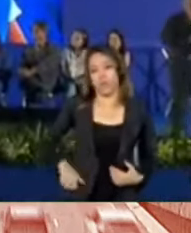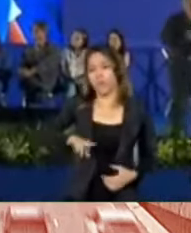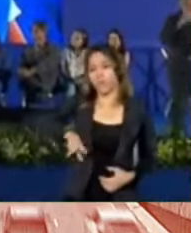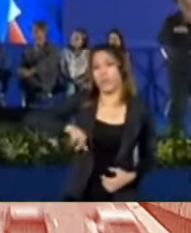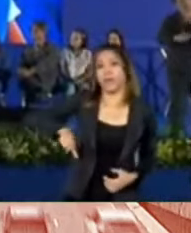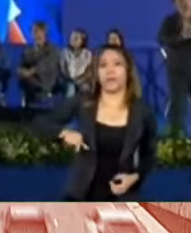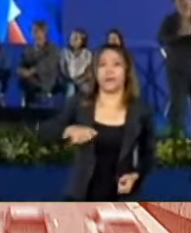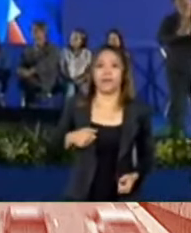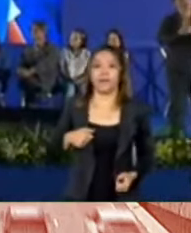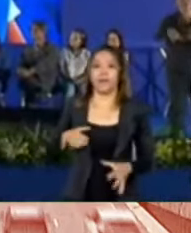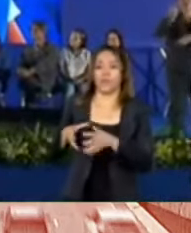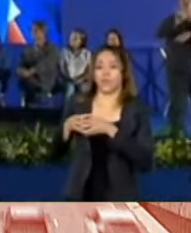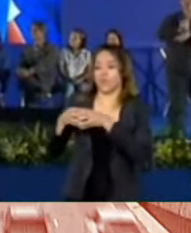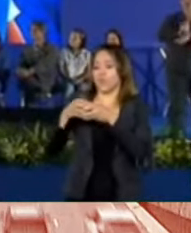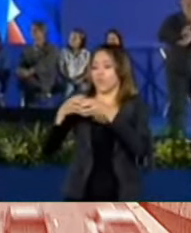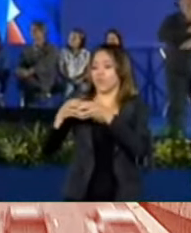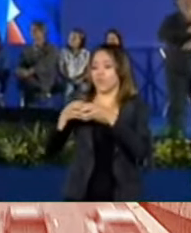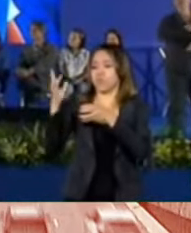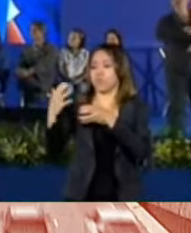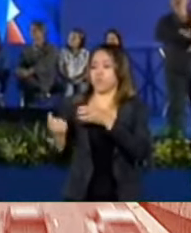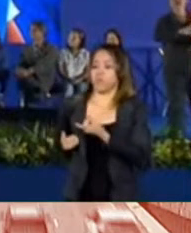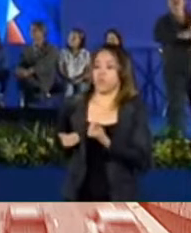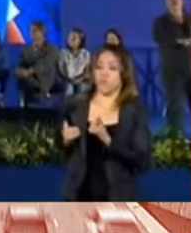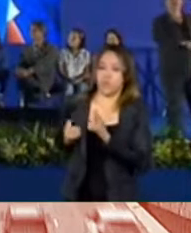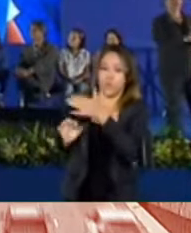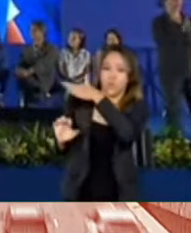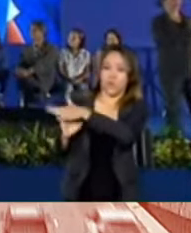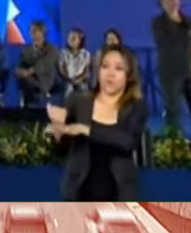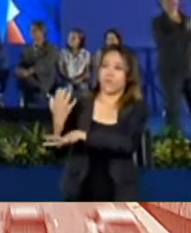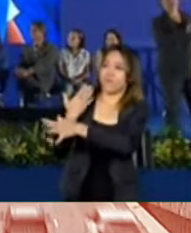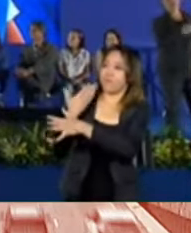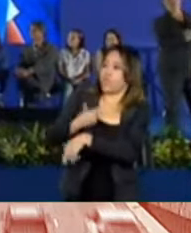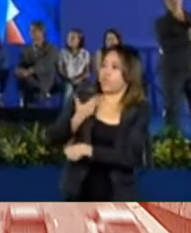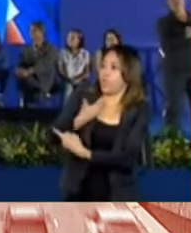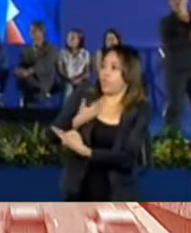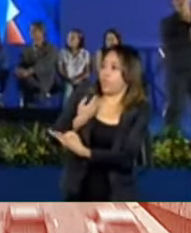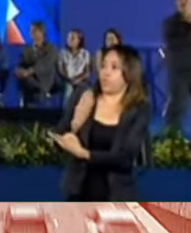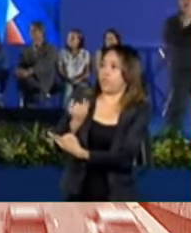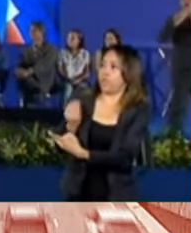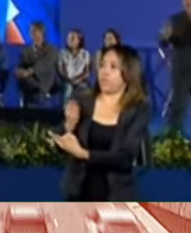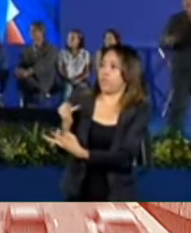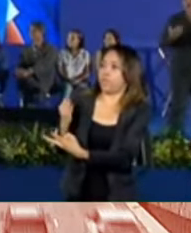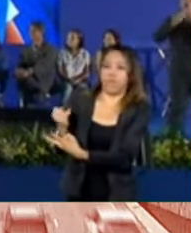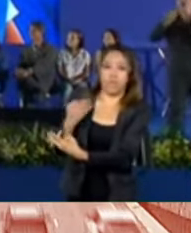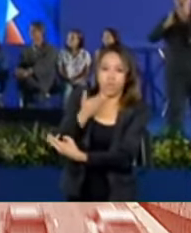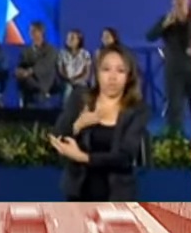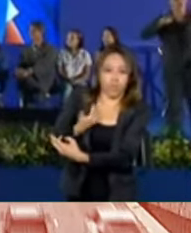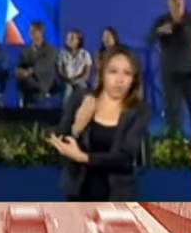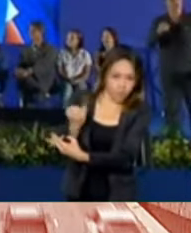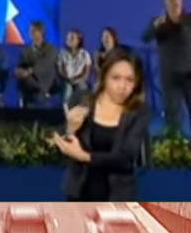dando ar para a direita, né, para a extrema direita. Mas nesse caso são recursos públicos, né, investimentos em obras,